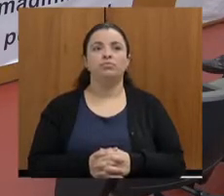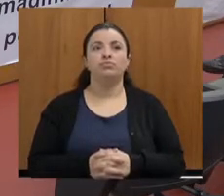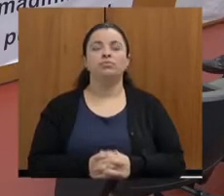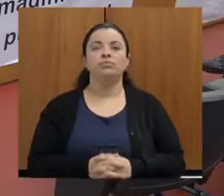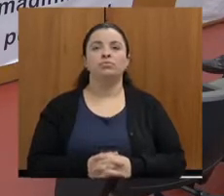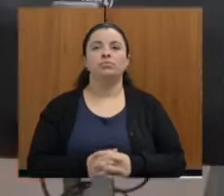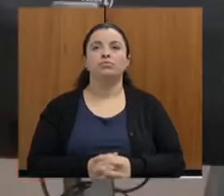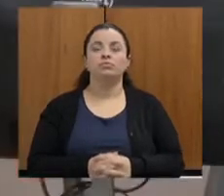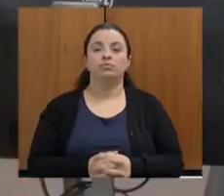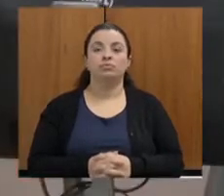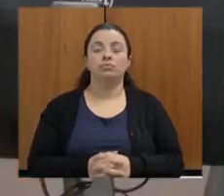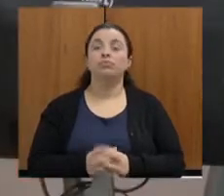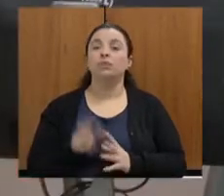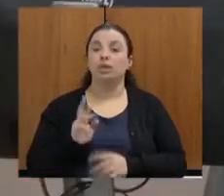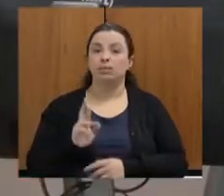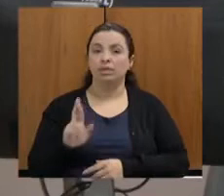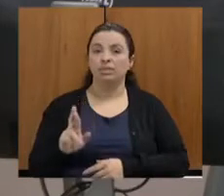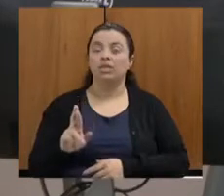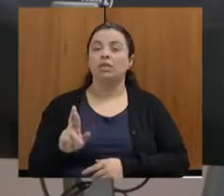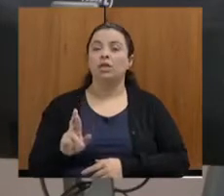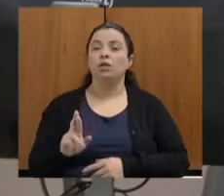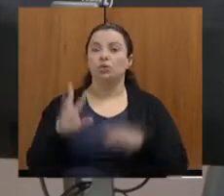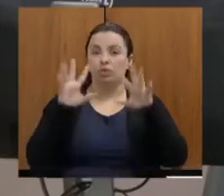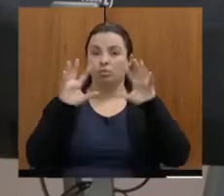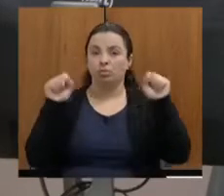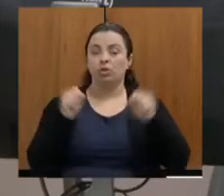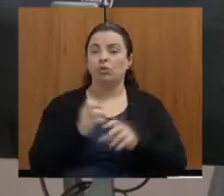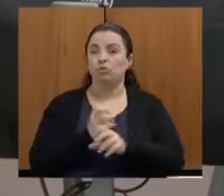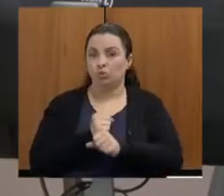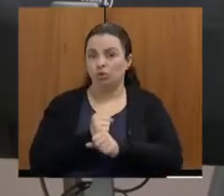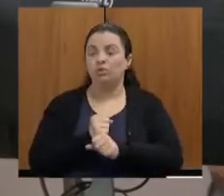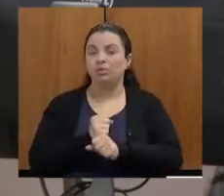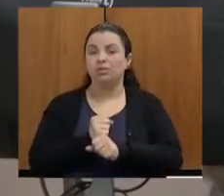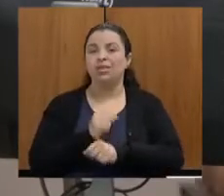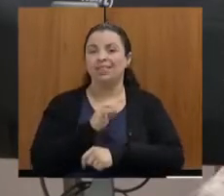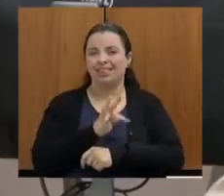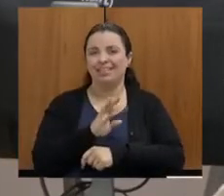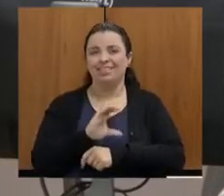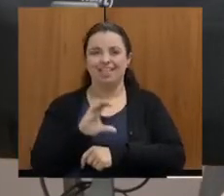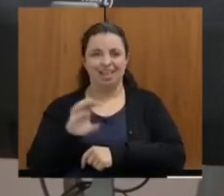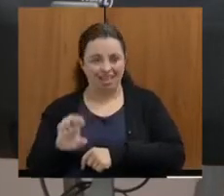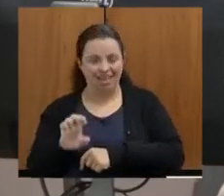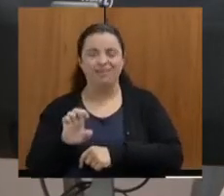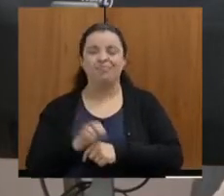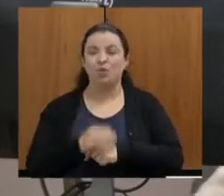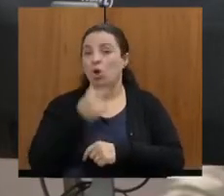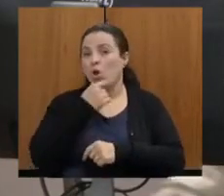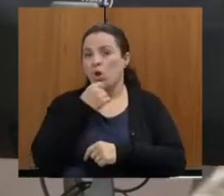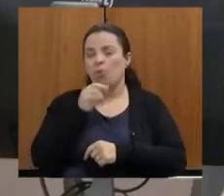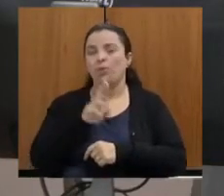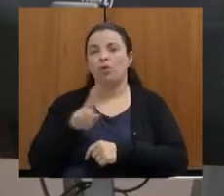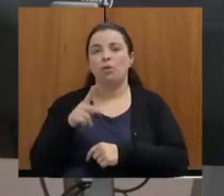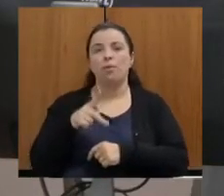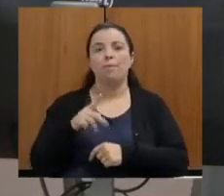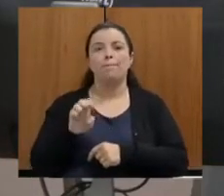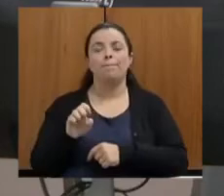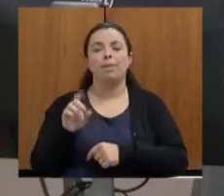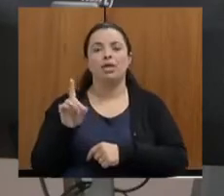e representando o Tribunal de Contas do Estado Pedro Henrique Magalhães Azevedo